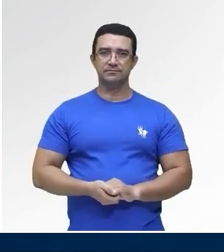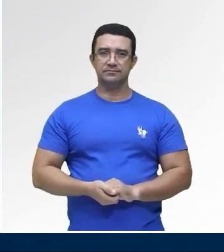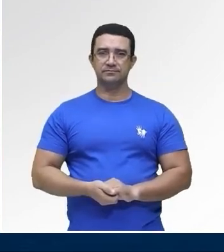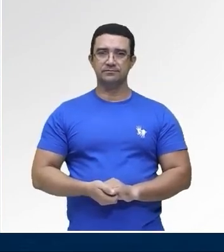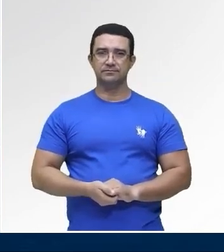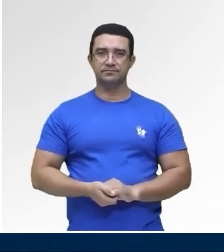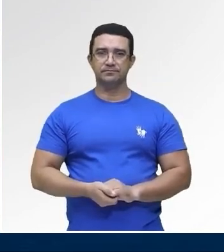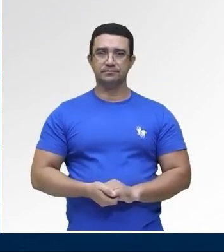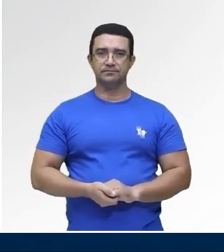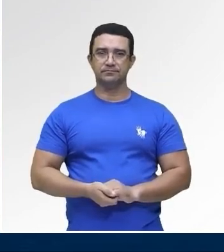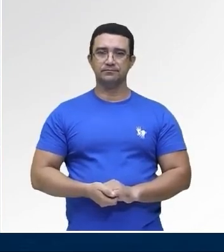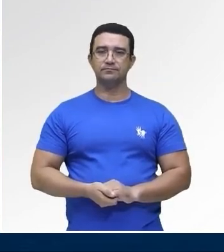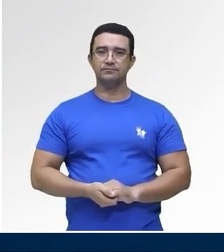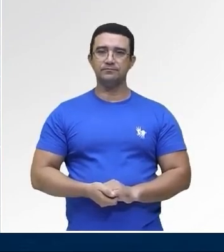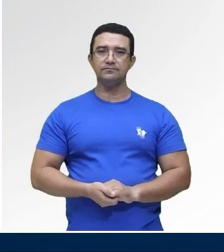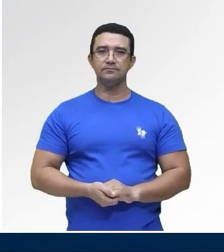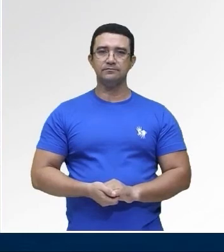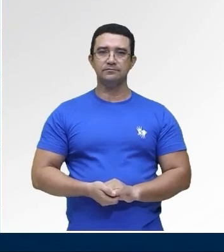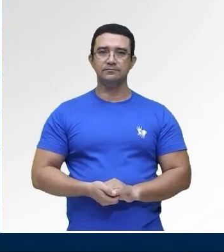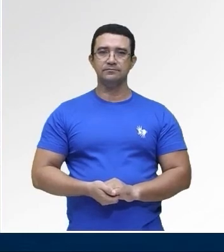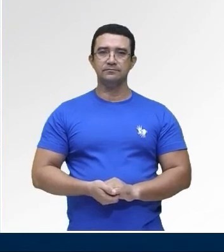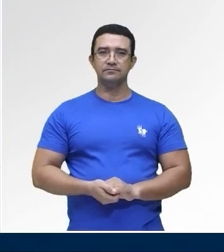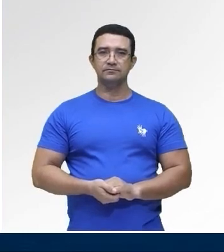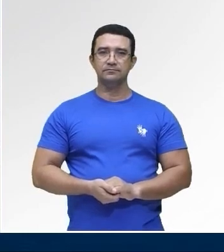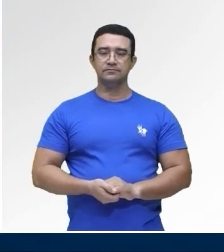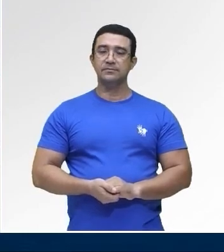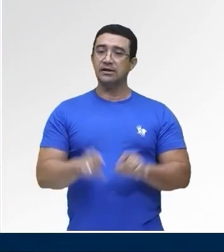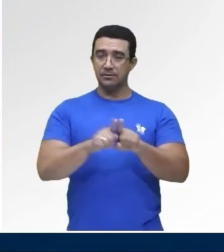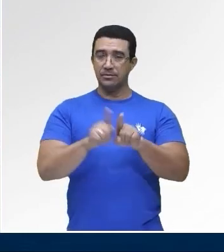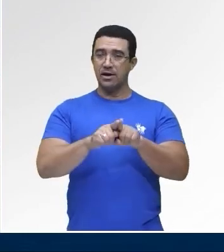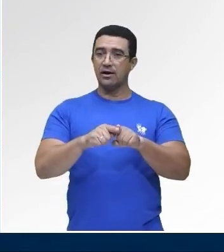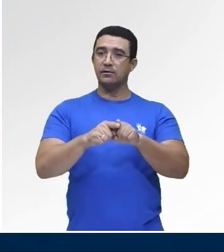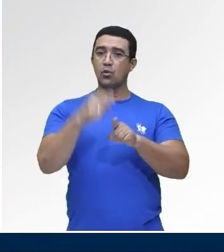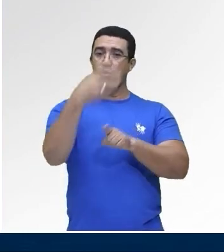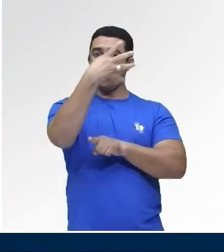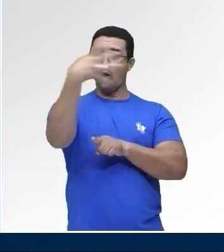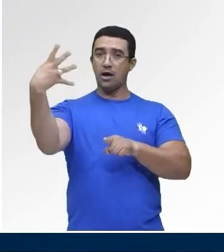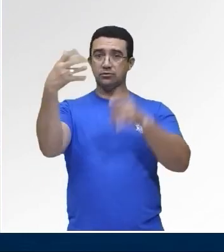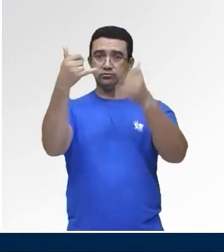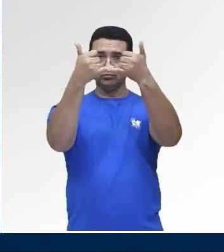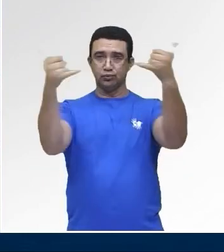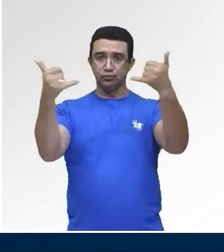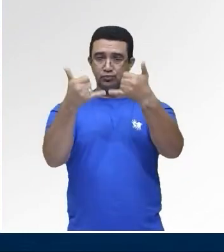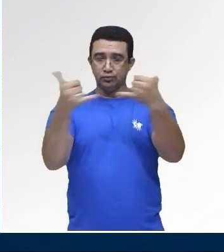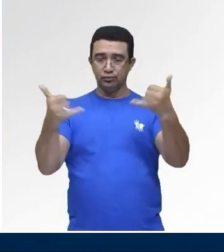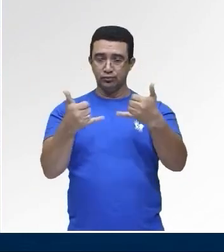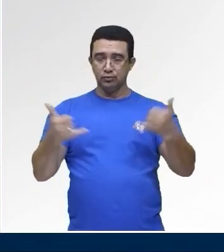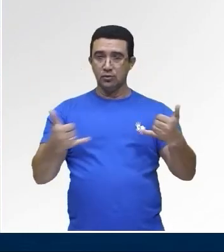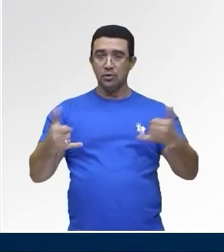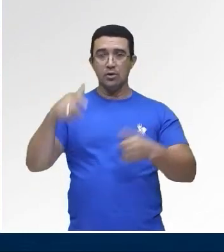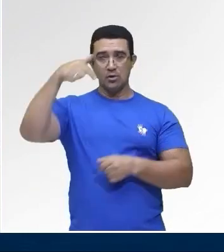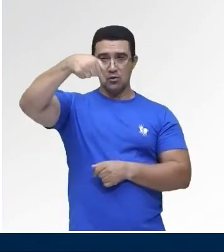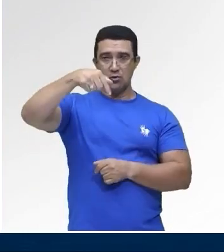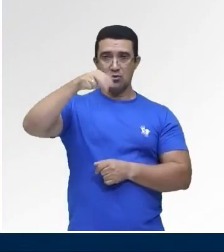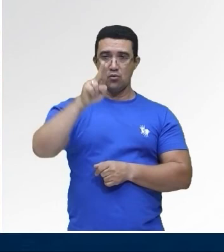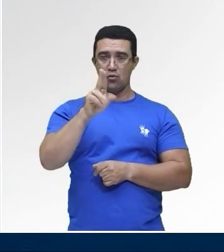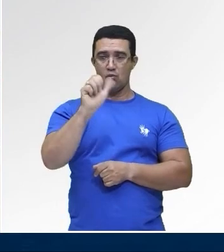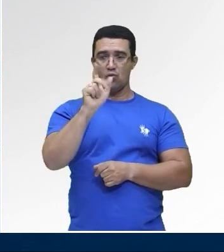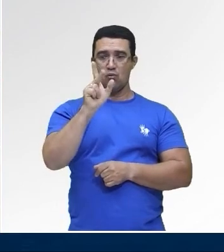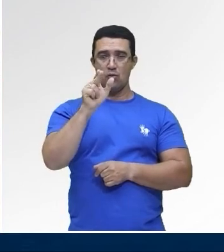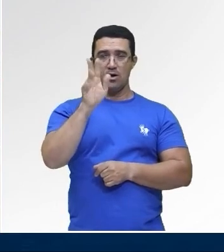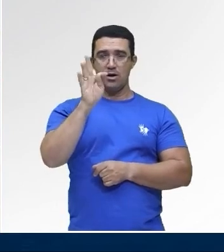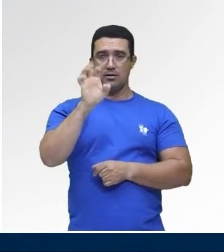Perfeita, muito bem. E aqui eu tenho mais uma vez o quê? Um quarteto. Por quê? Porque eu só tenho 4 versos, tá,